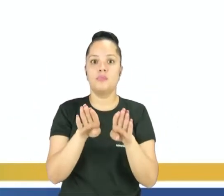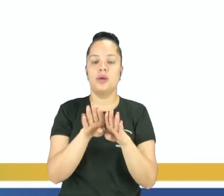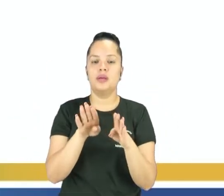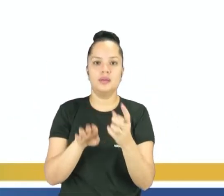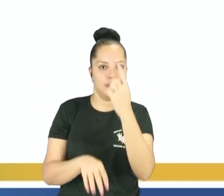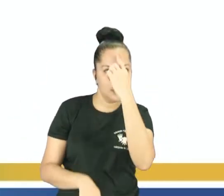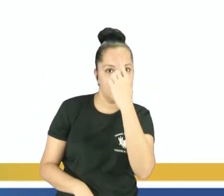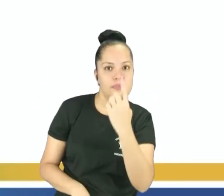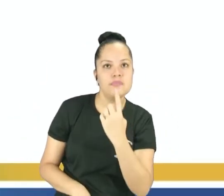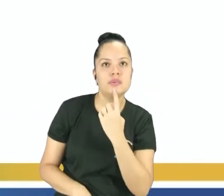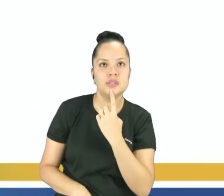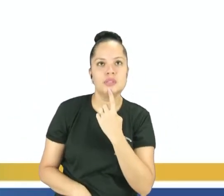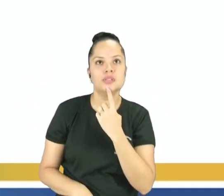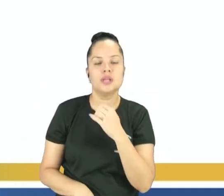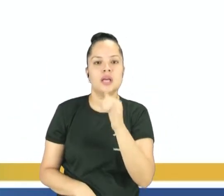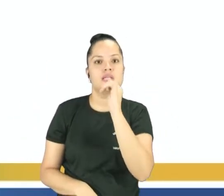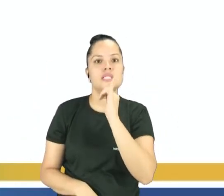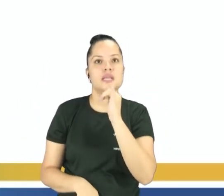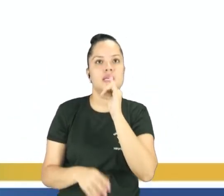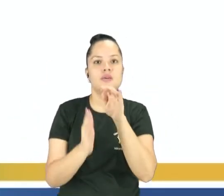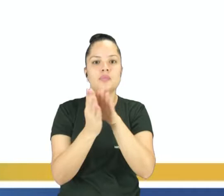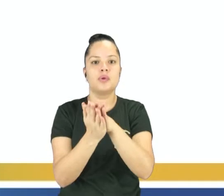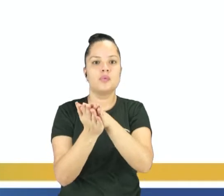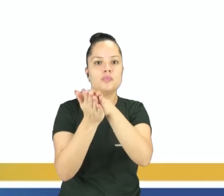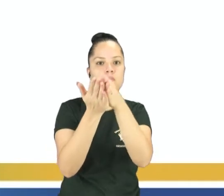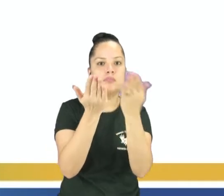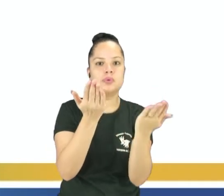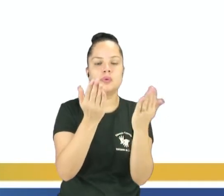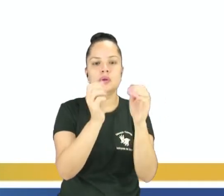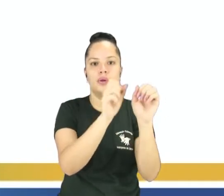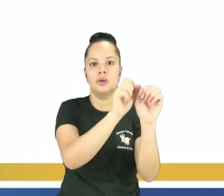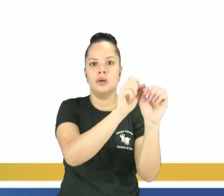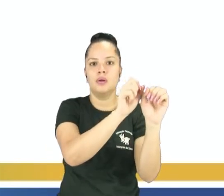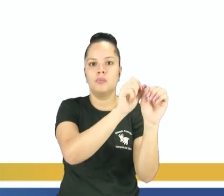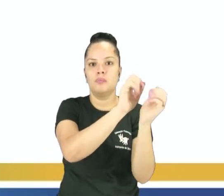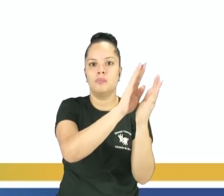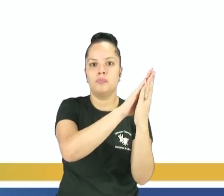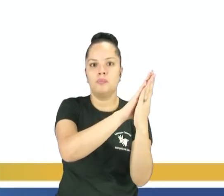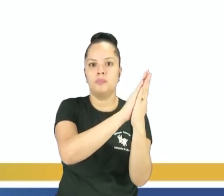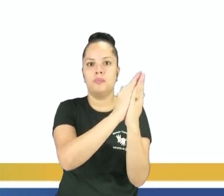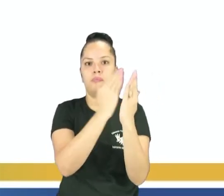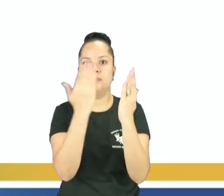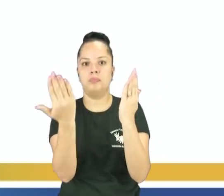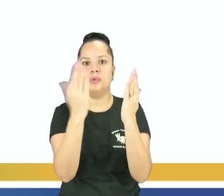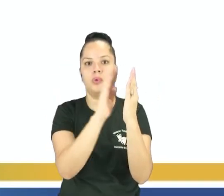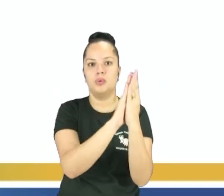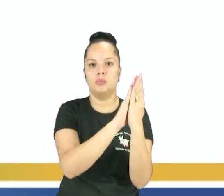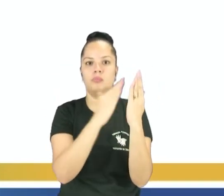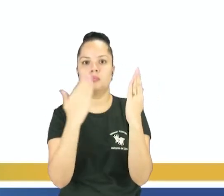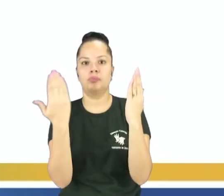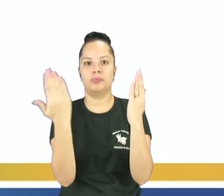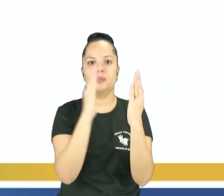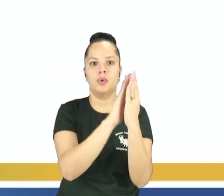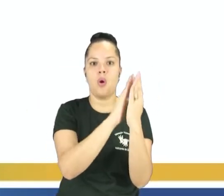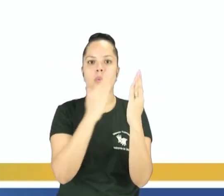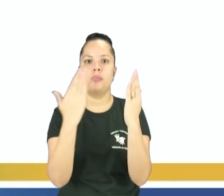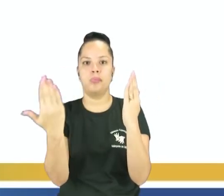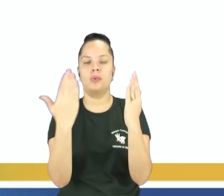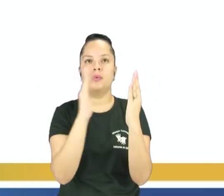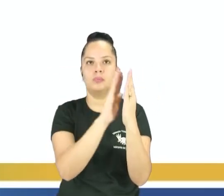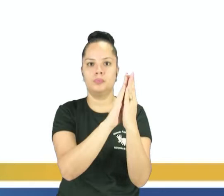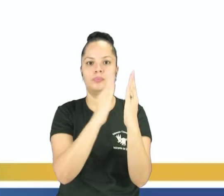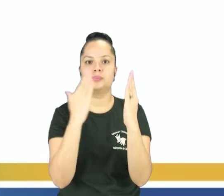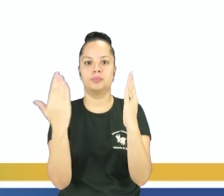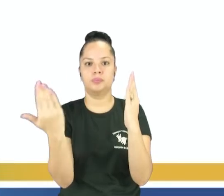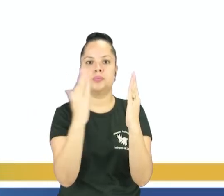entender melhor. Olha a primeira imagem aí, nós temos o quadrado, né, metade pintado de azul, metade pintado de verde,